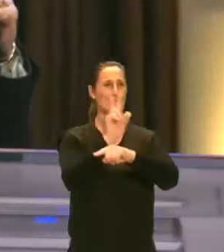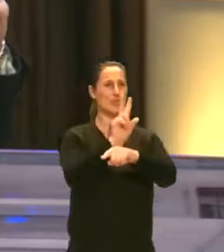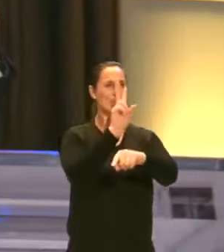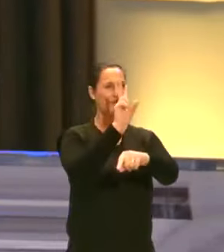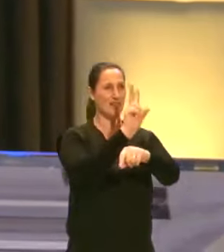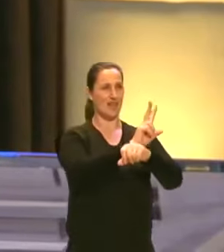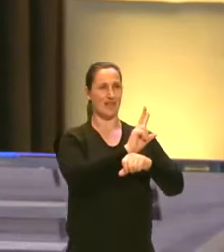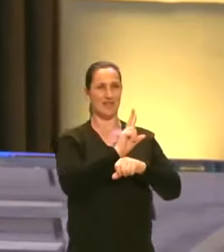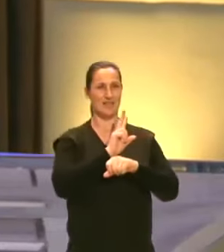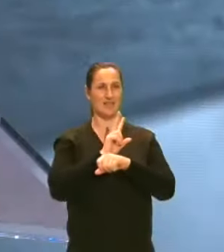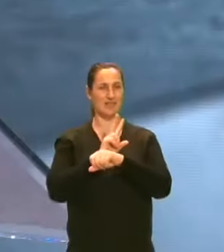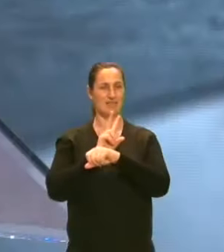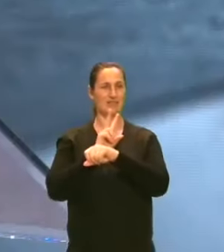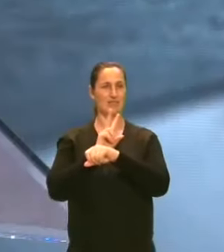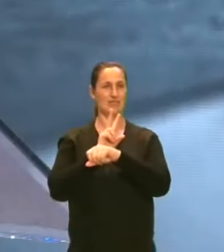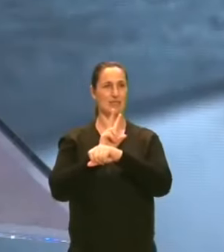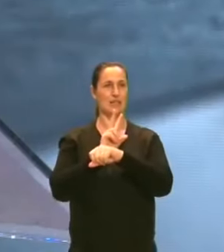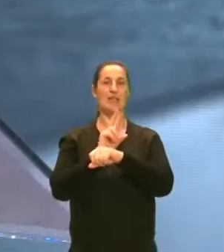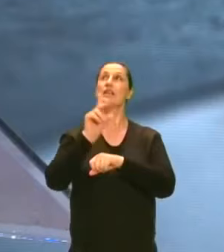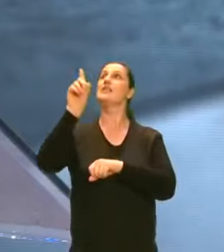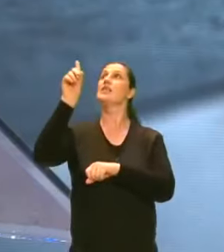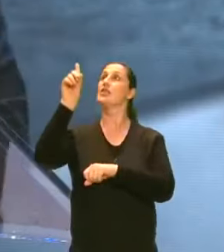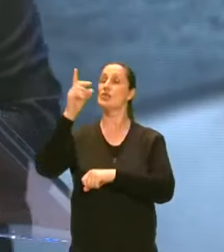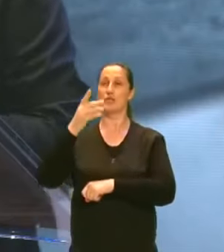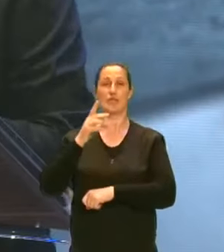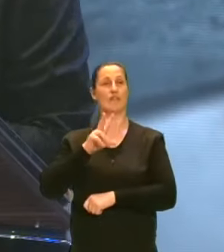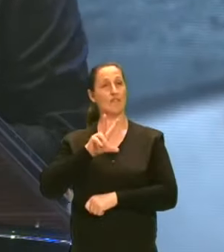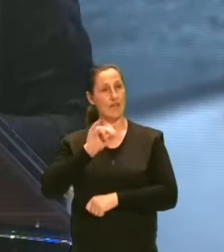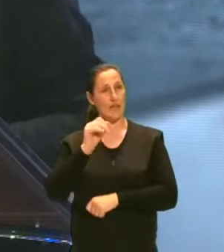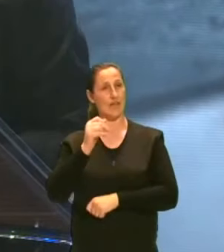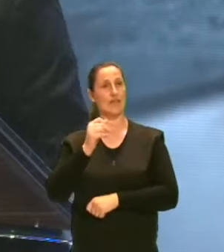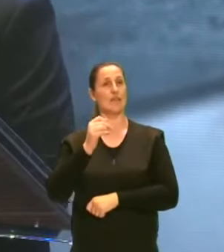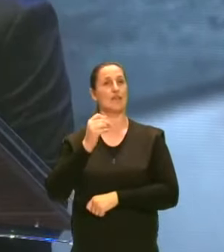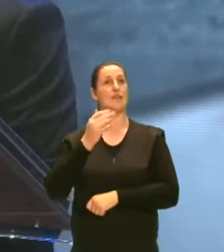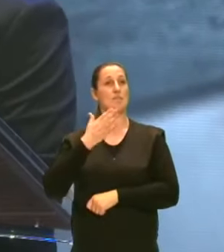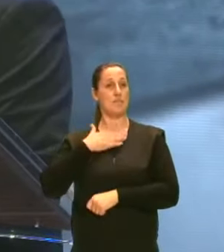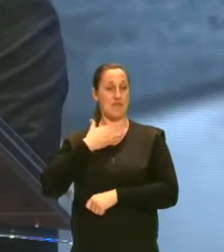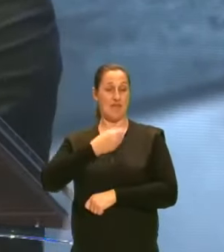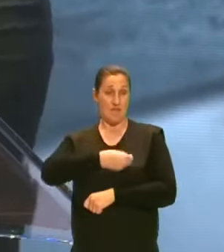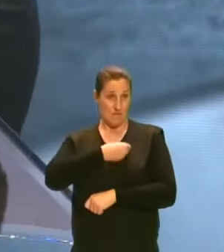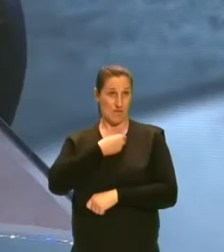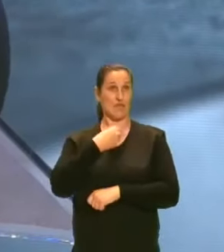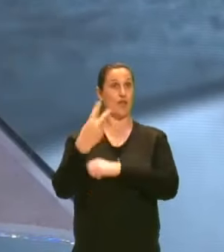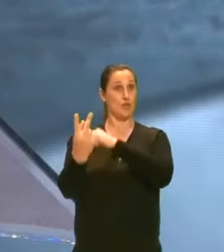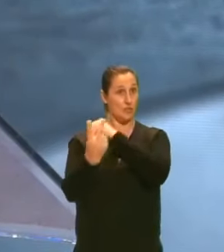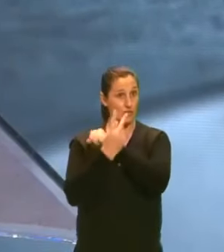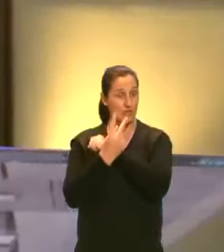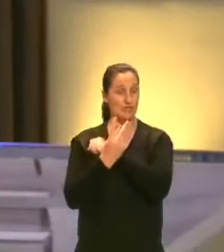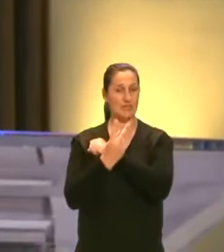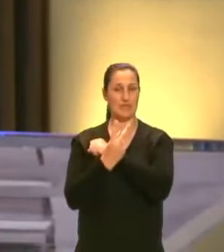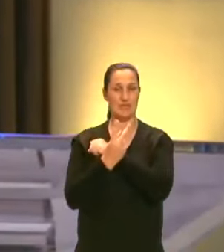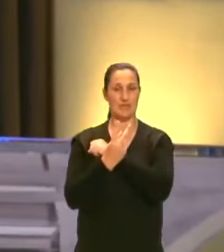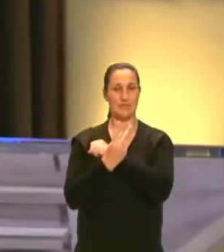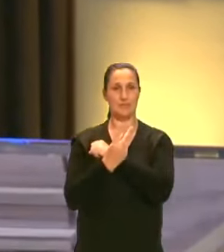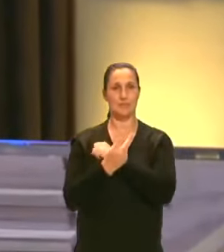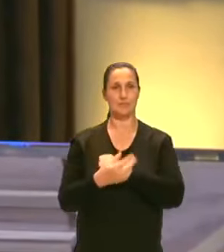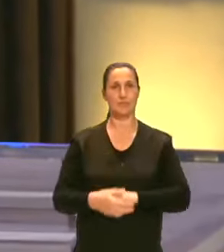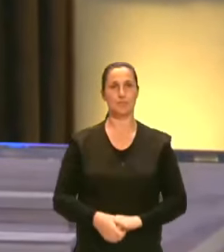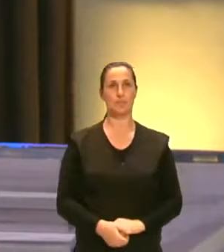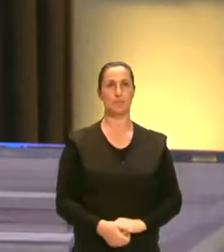Deus há de cuidar da minha vida. É isso que a palavra de Deus nos ensina, eleve os teus olhos e olhe para um Deus